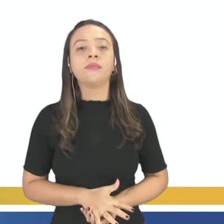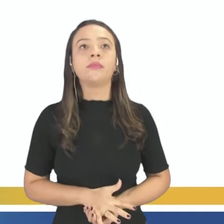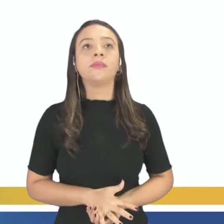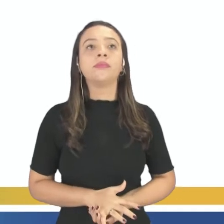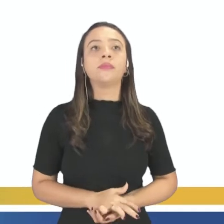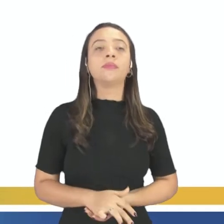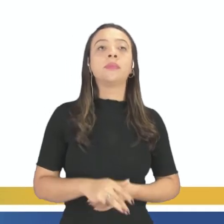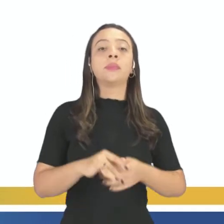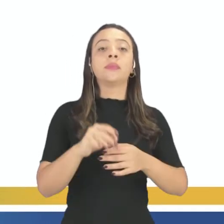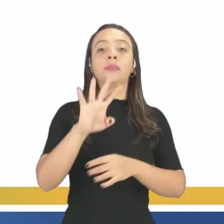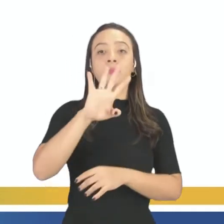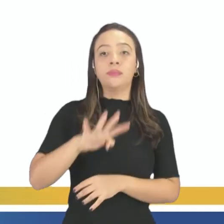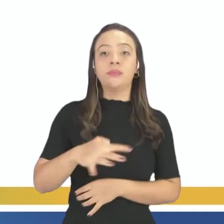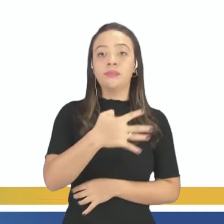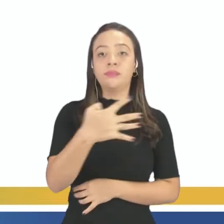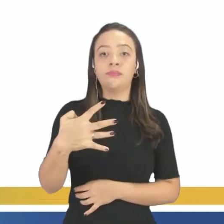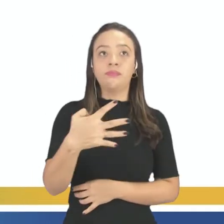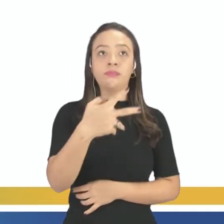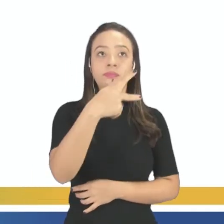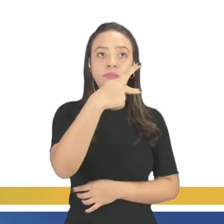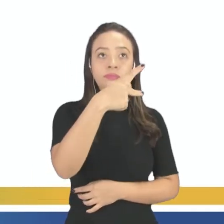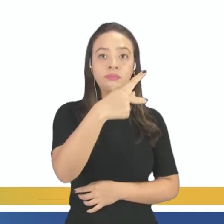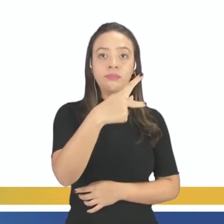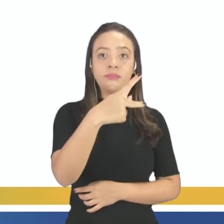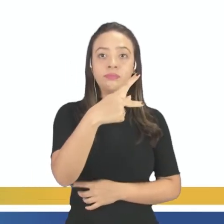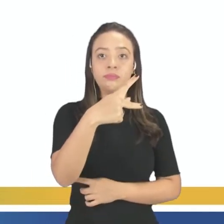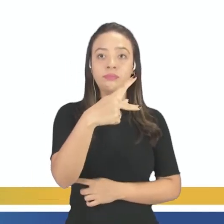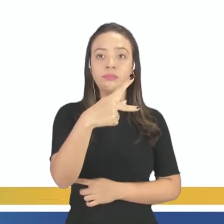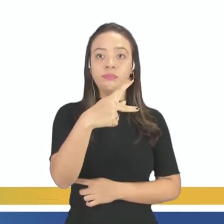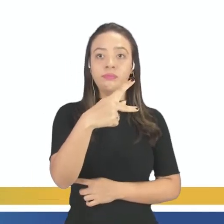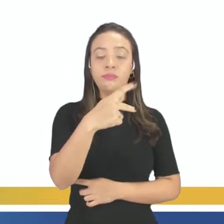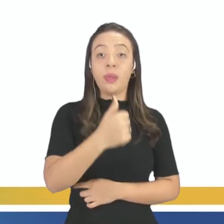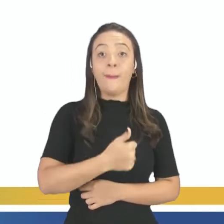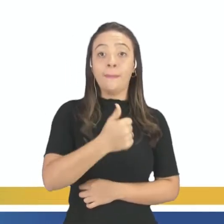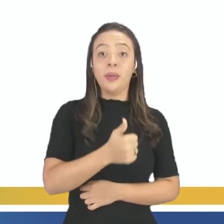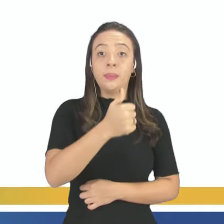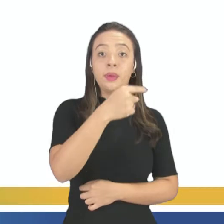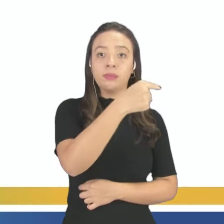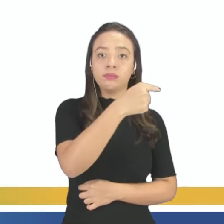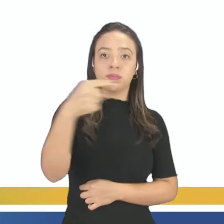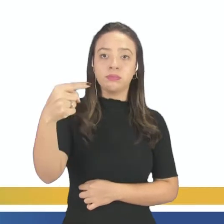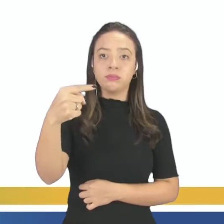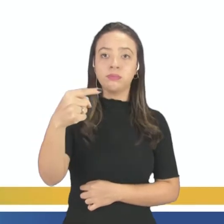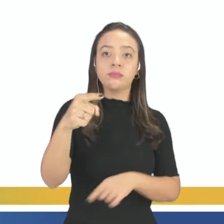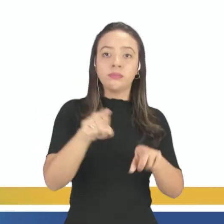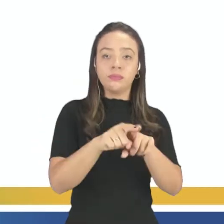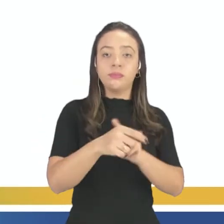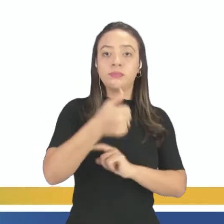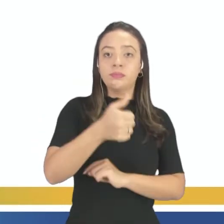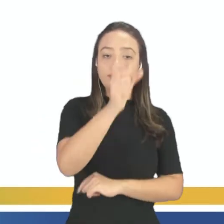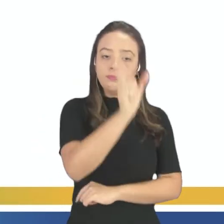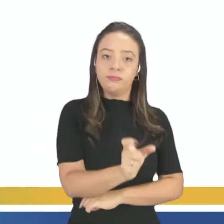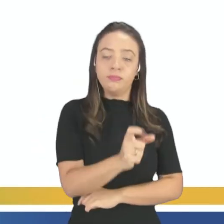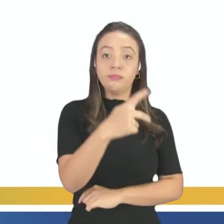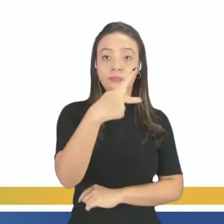Paz na matriz, tá? Primeiro elemento da primeira linha, primeira coluna, P.